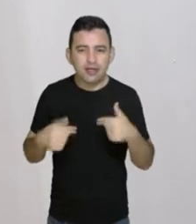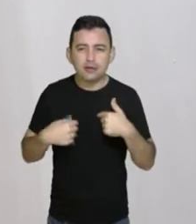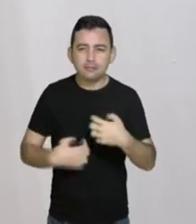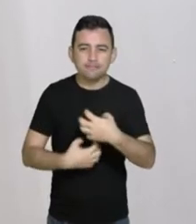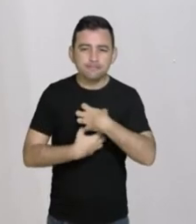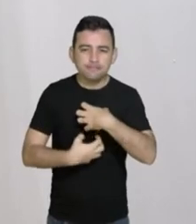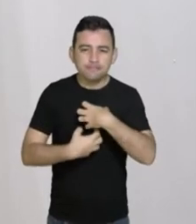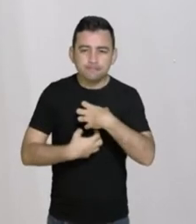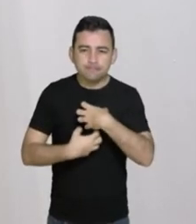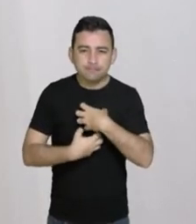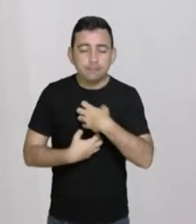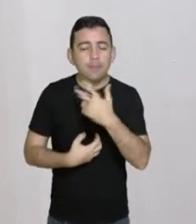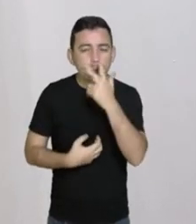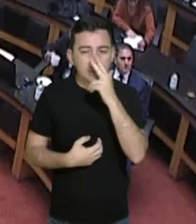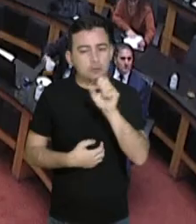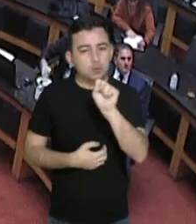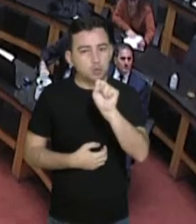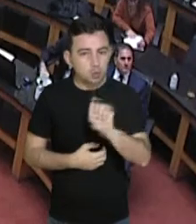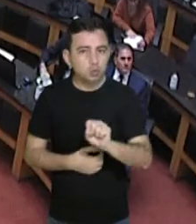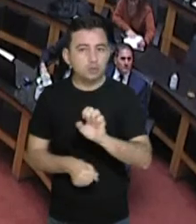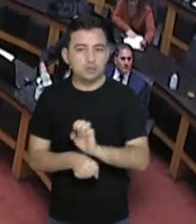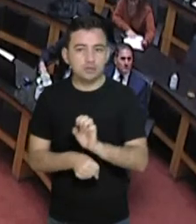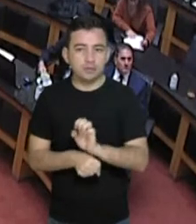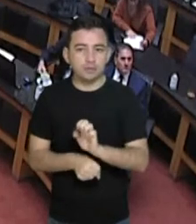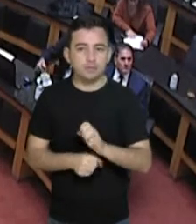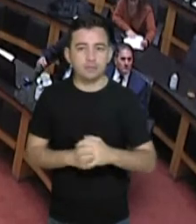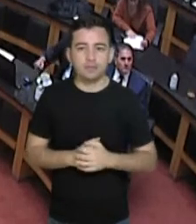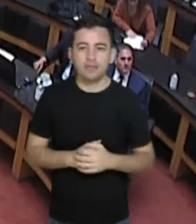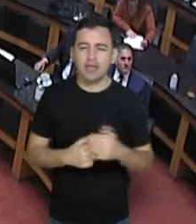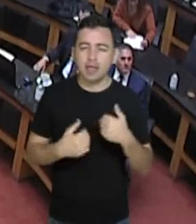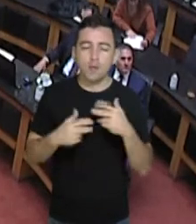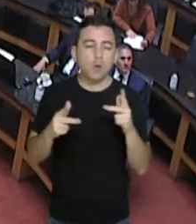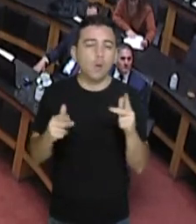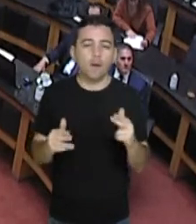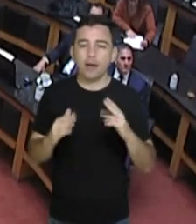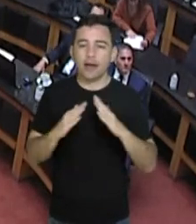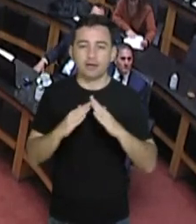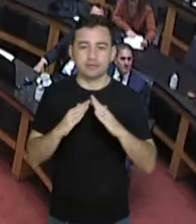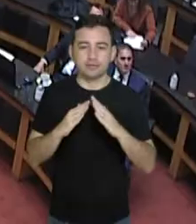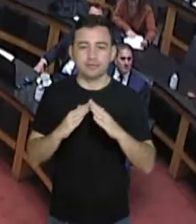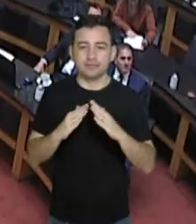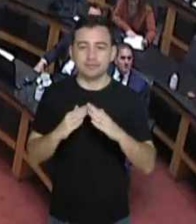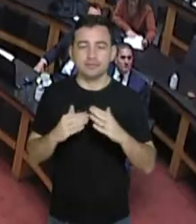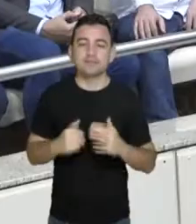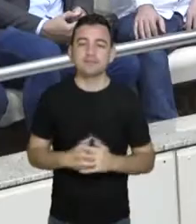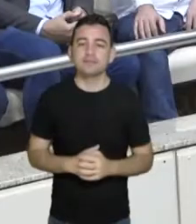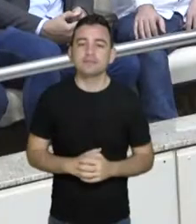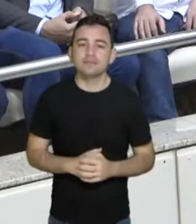sul do estado. Estou muito em casa nesse momento.